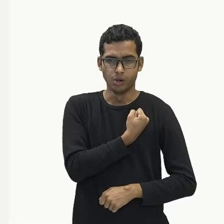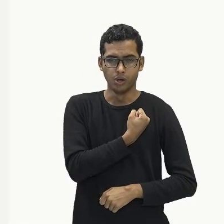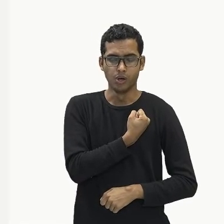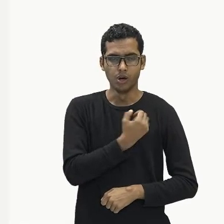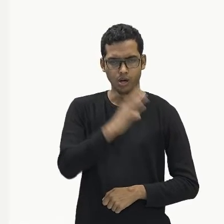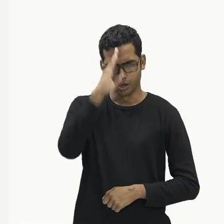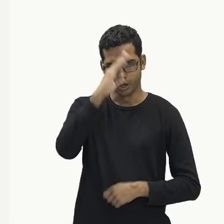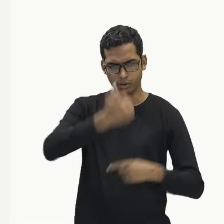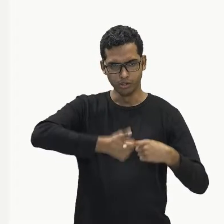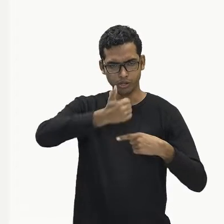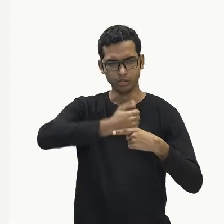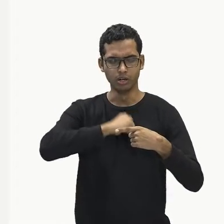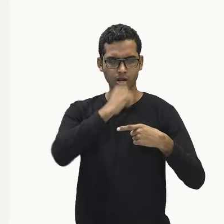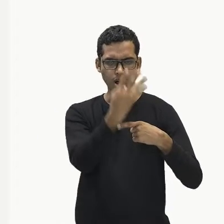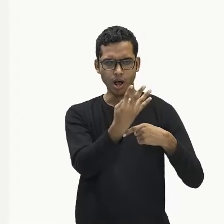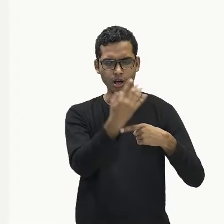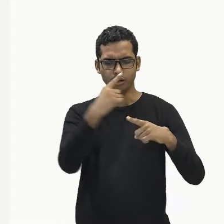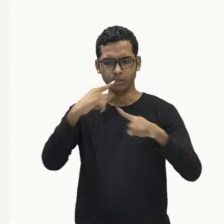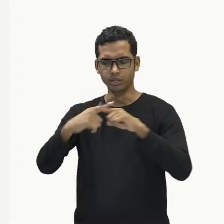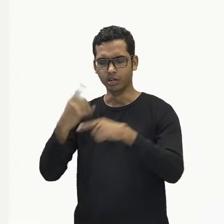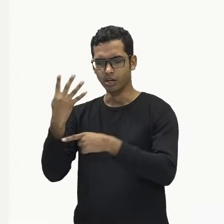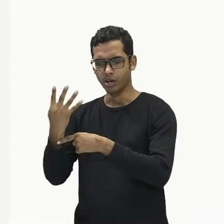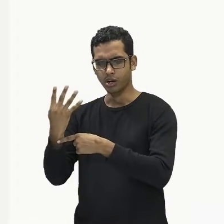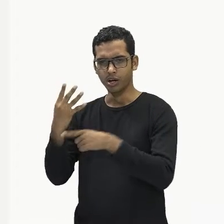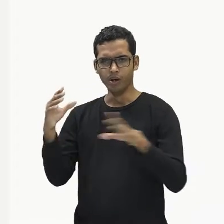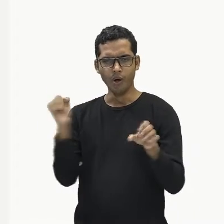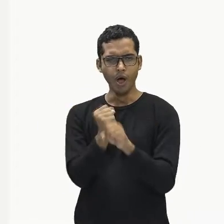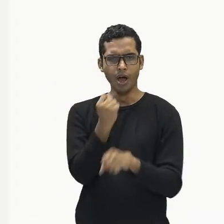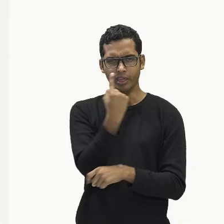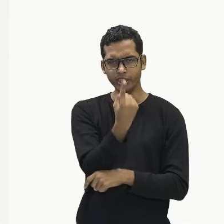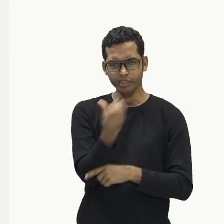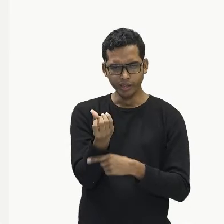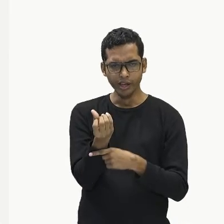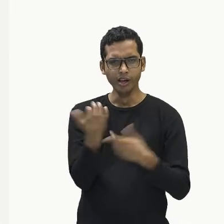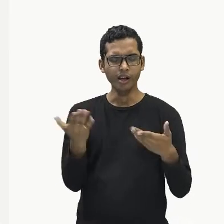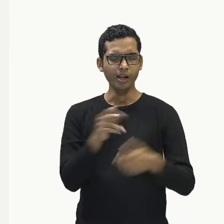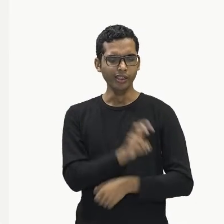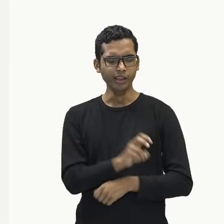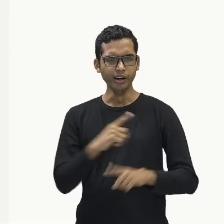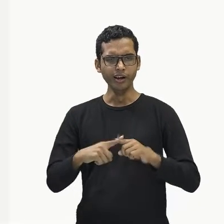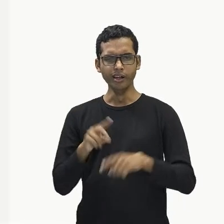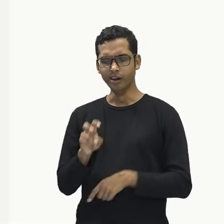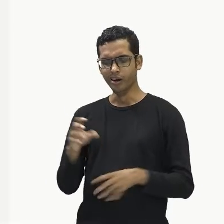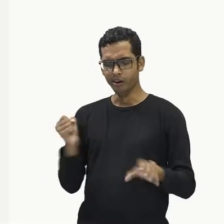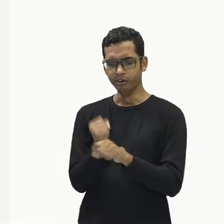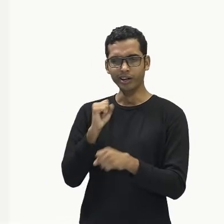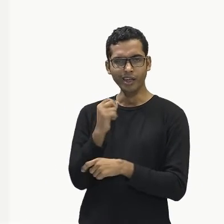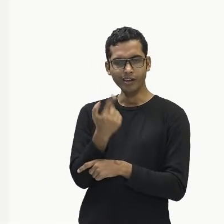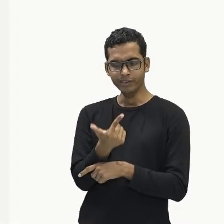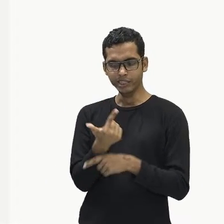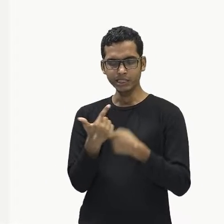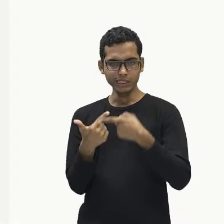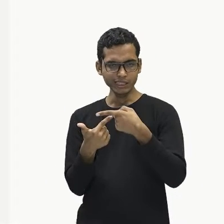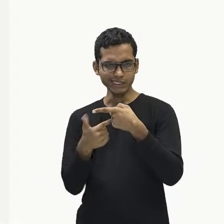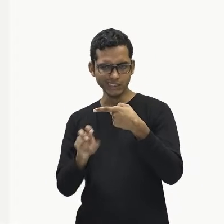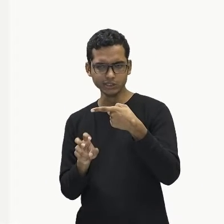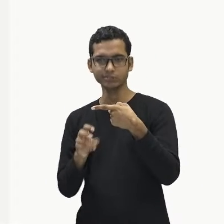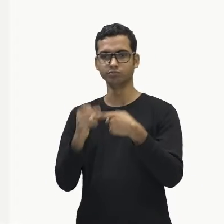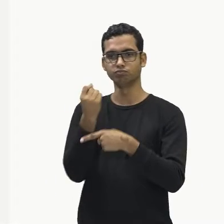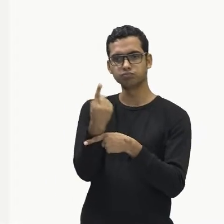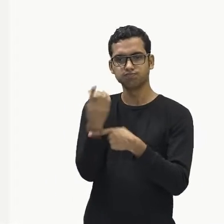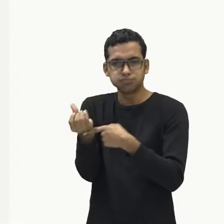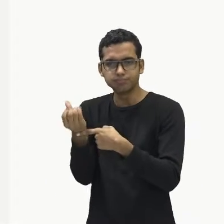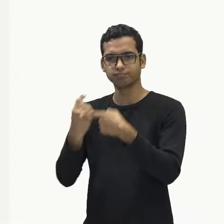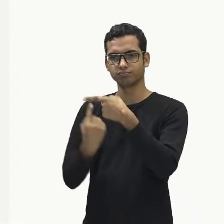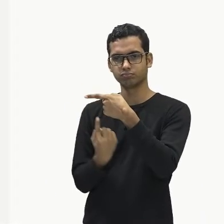numerador. 4 vezes 4, 16. 5 vezes 5, 25. Embora um mais não